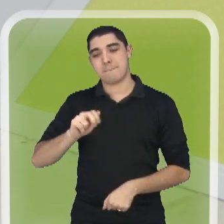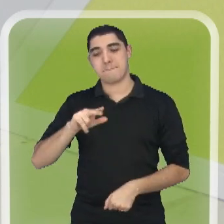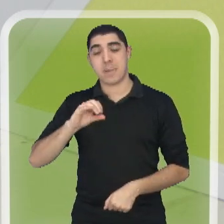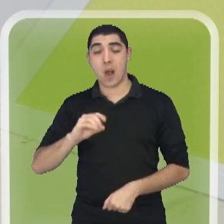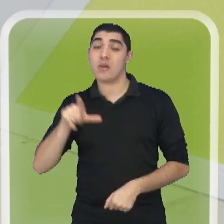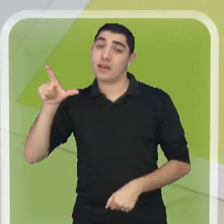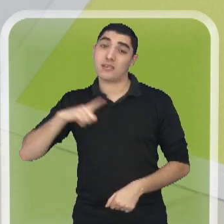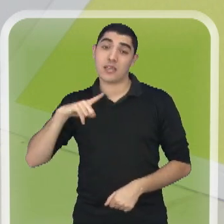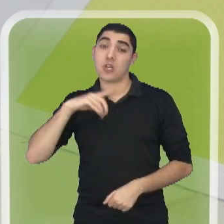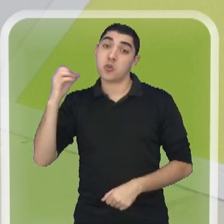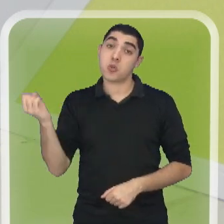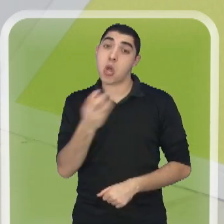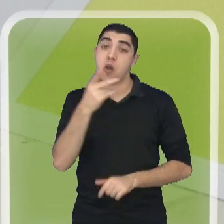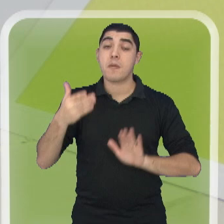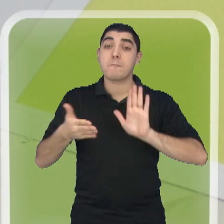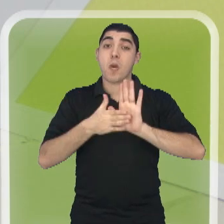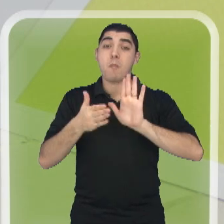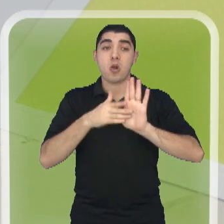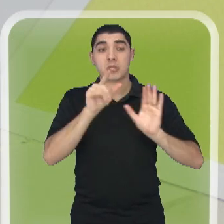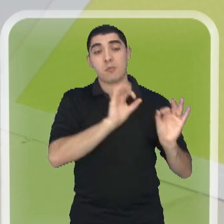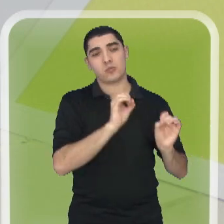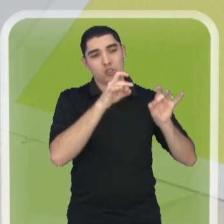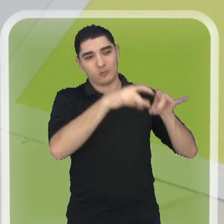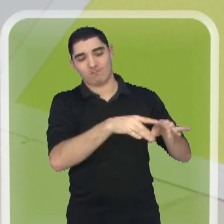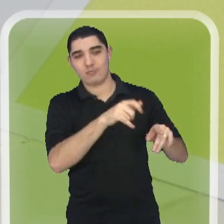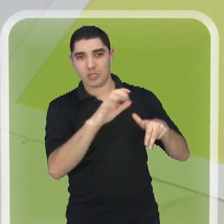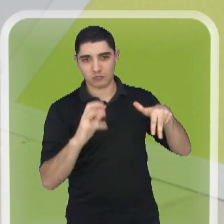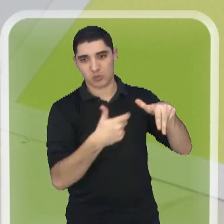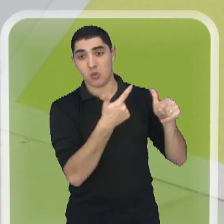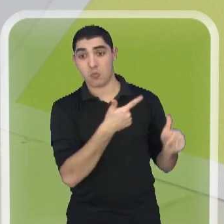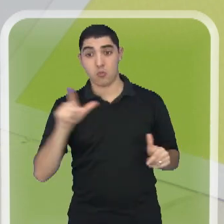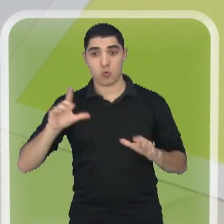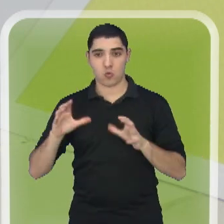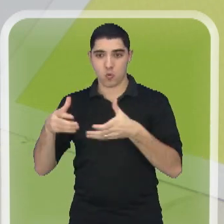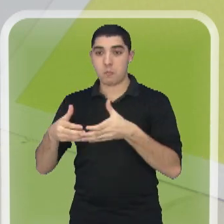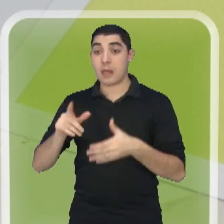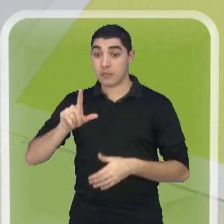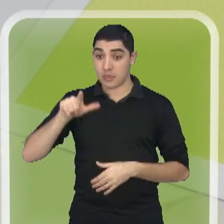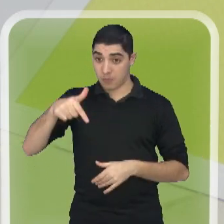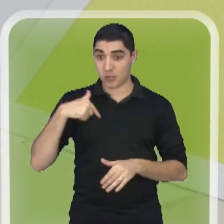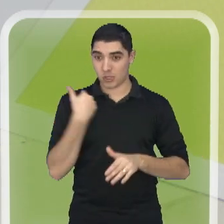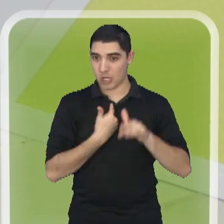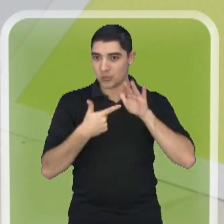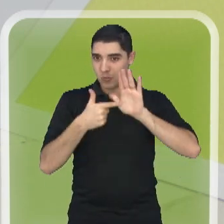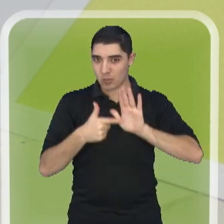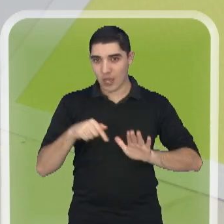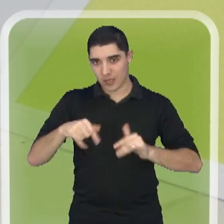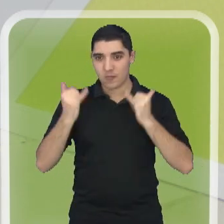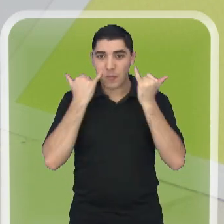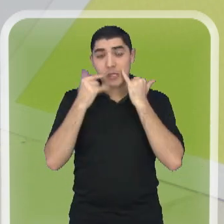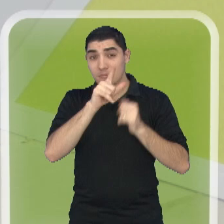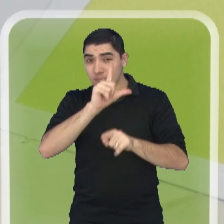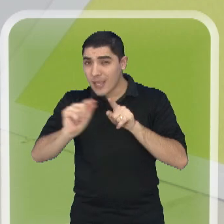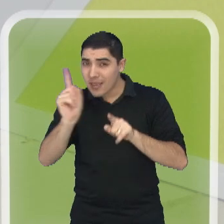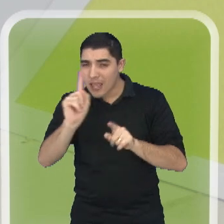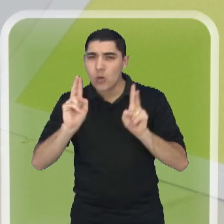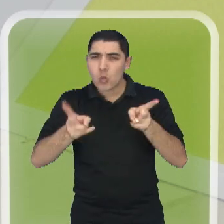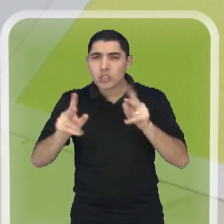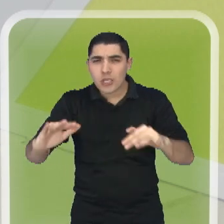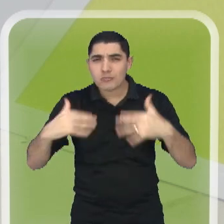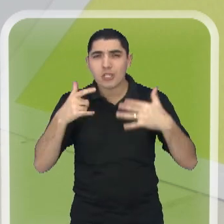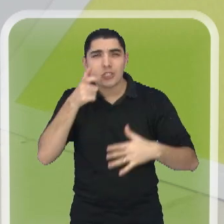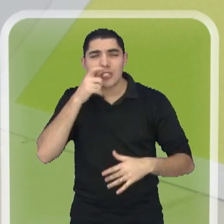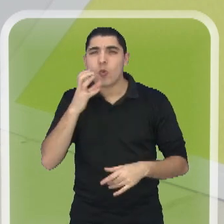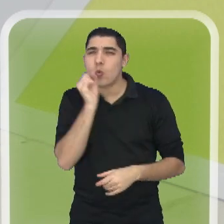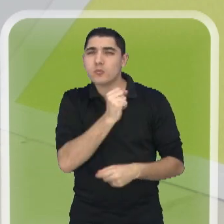pode deixar a equipe do Joseense, tá certo? Mais informações durante a semana aqui dentro do Hora do Esporte. Não sai daí, a gente vai para o último intervalo